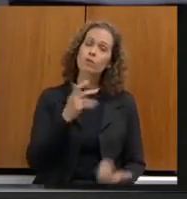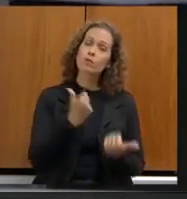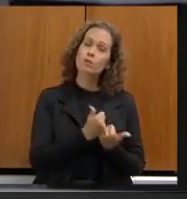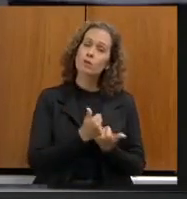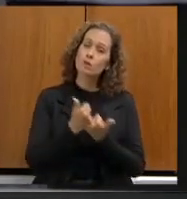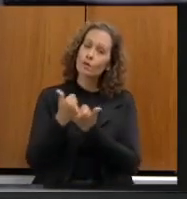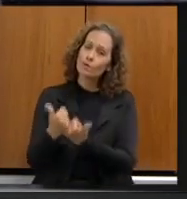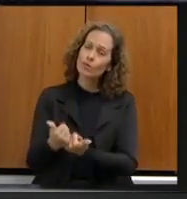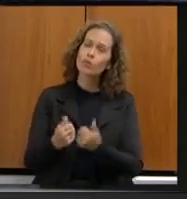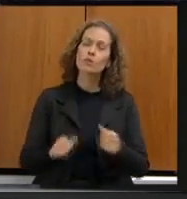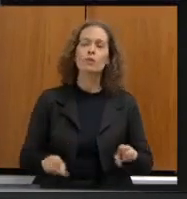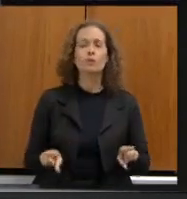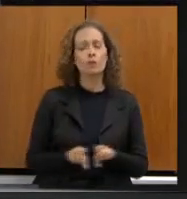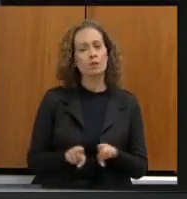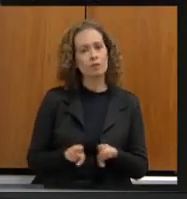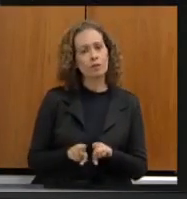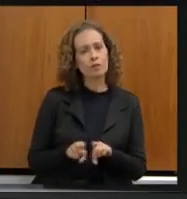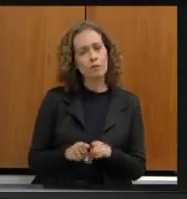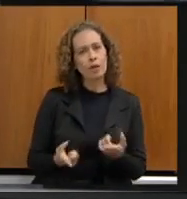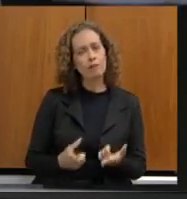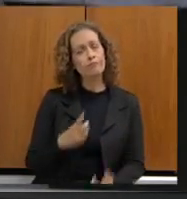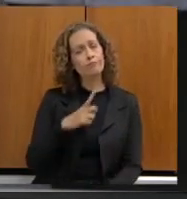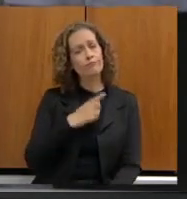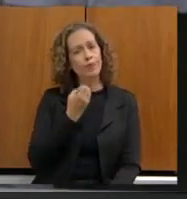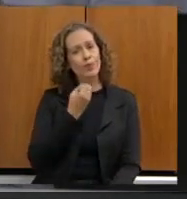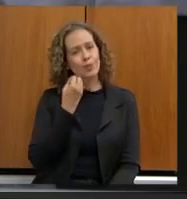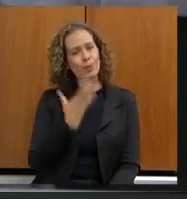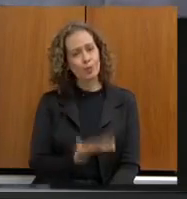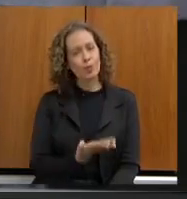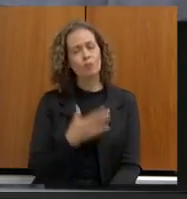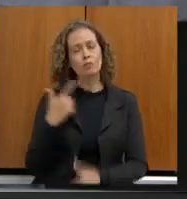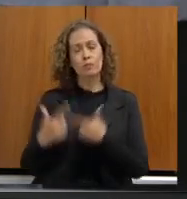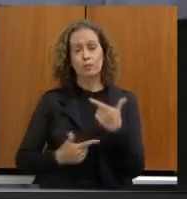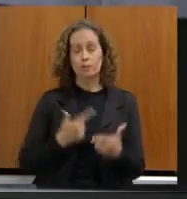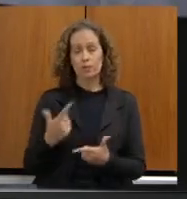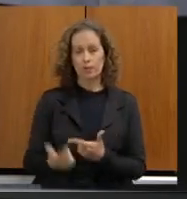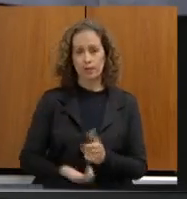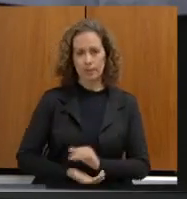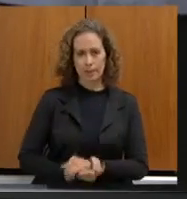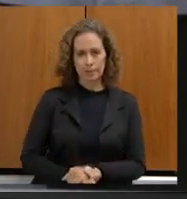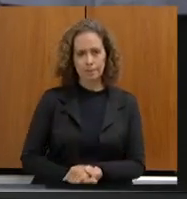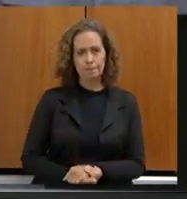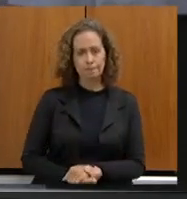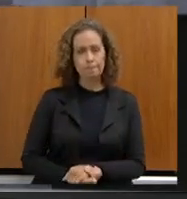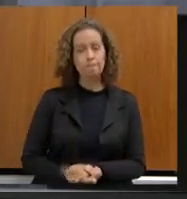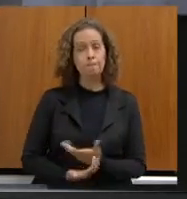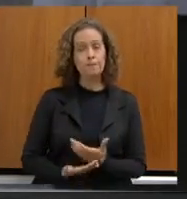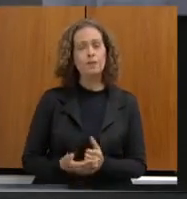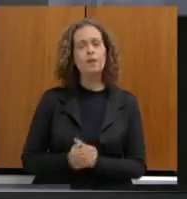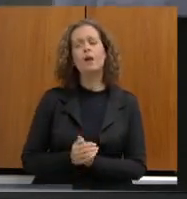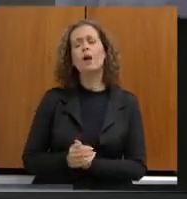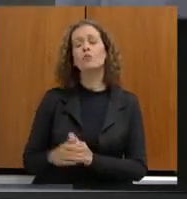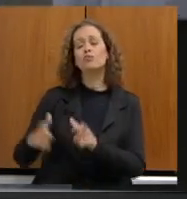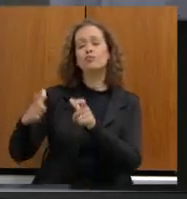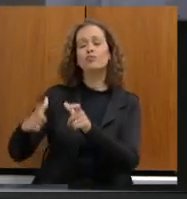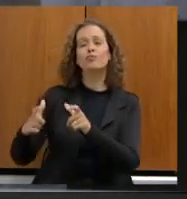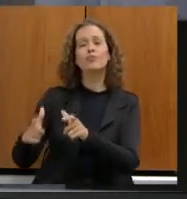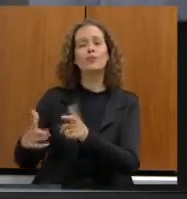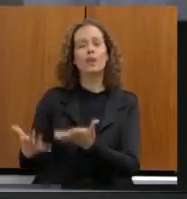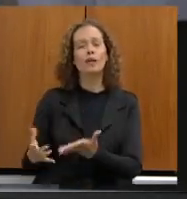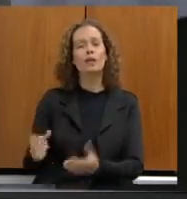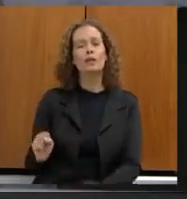sem dúvidas e sua haverá de ter um bom êxito ela atualmente ao centro socioeducativo Deixa essa